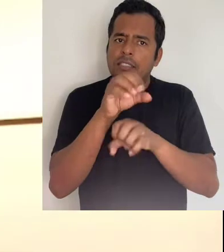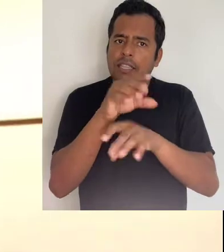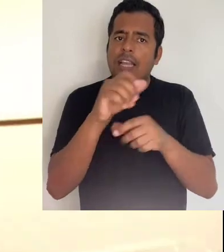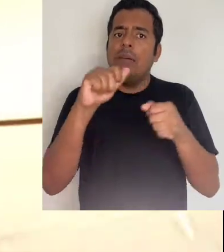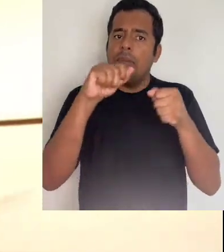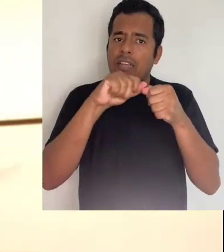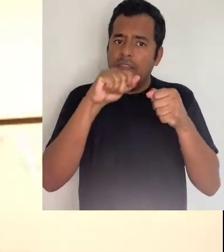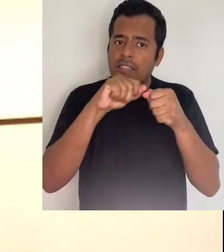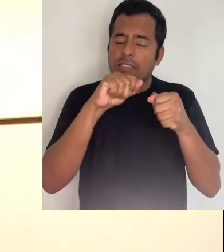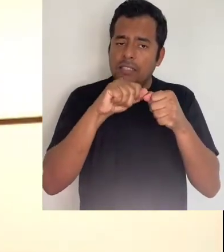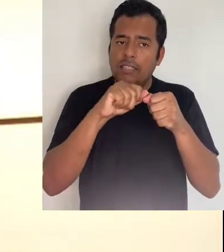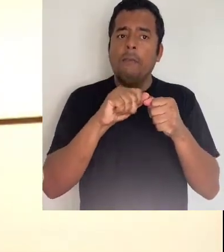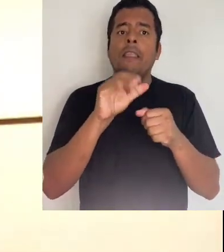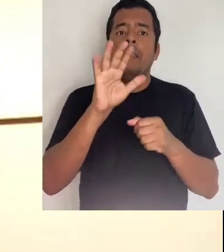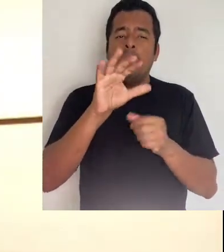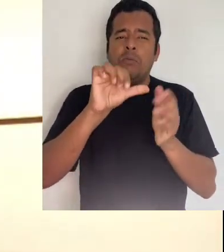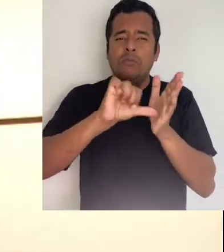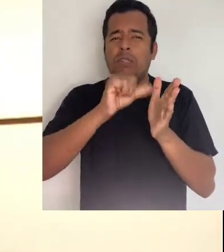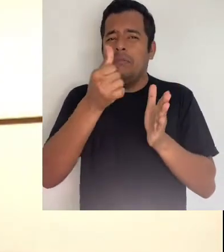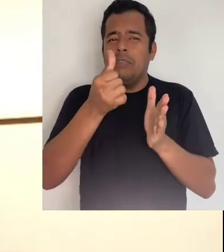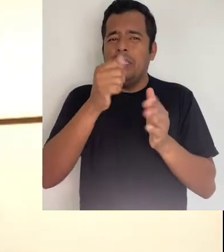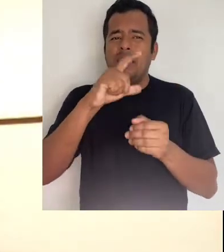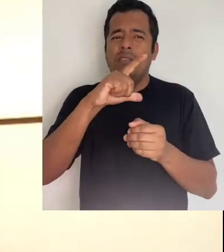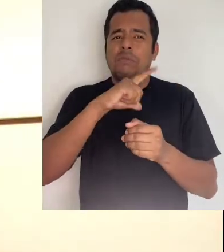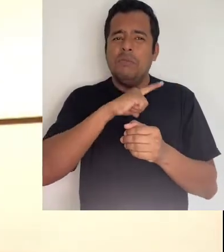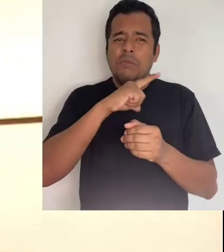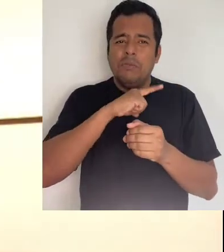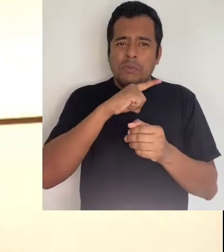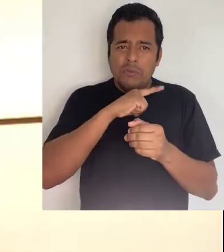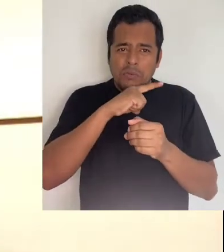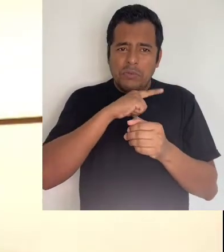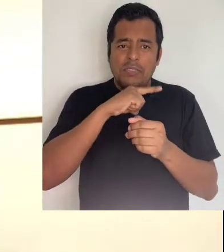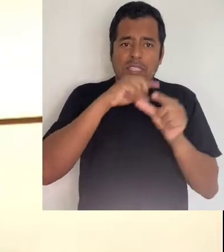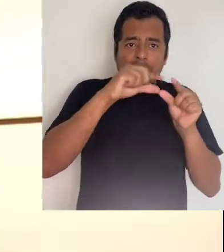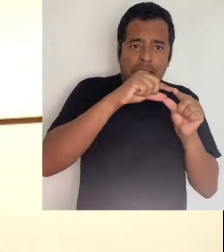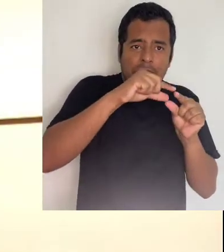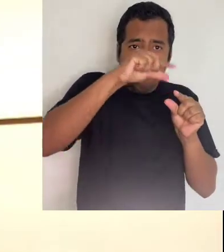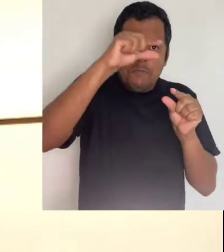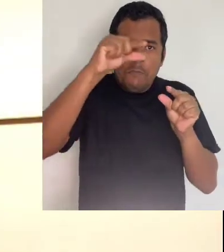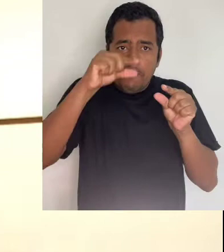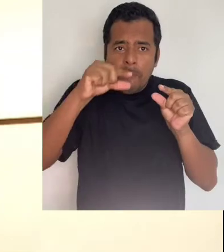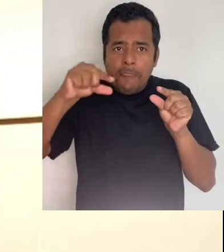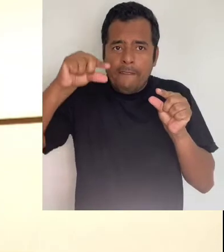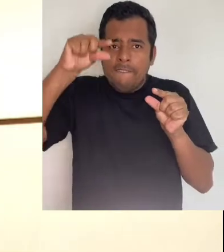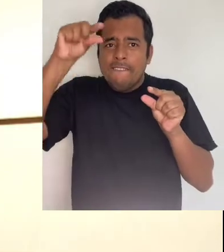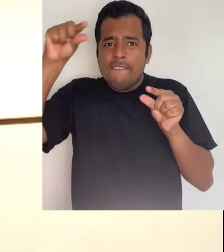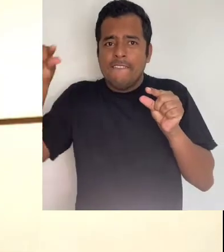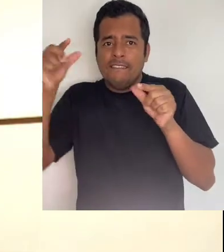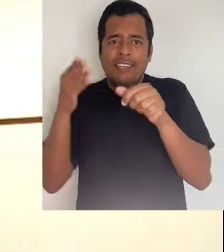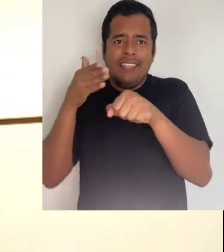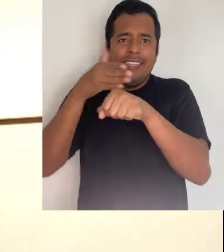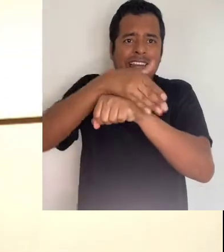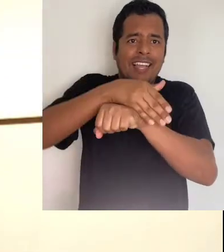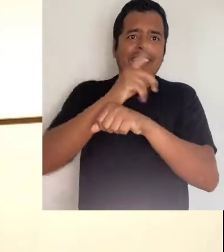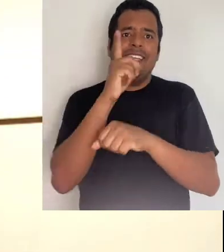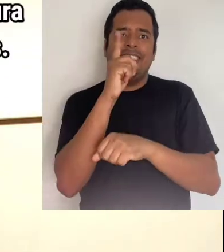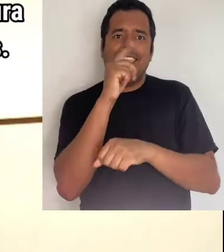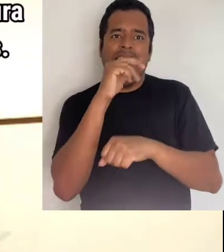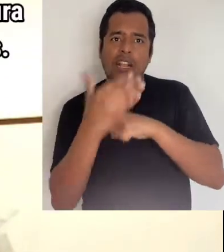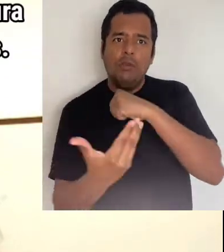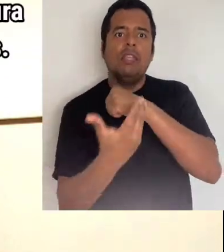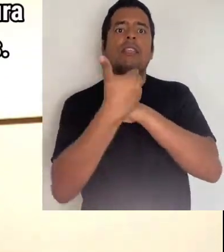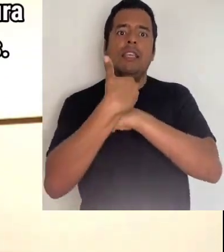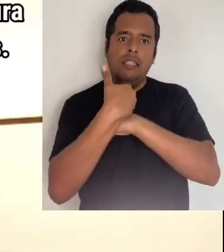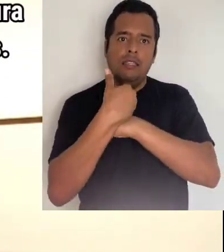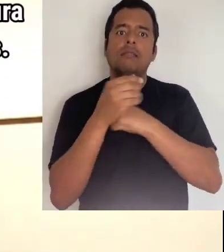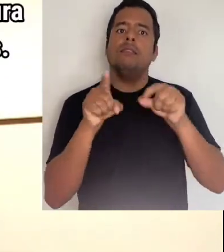faz essa montagem desse processo de destilação. Então primeiro você tem esse condensador aqui. Aqui eu vou ter a entrada e a saída de